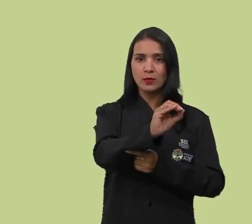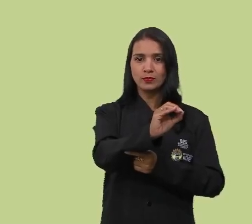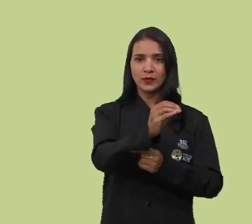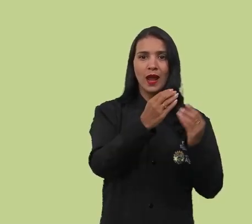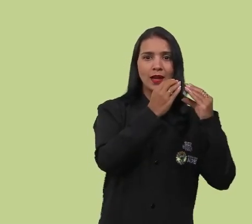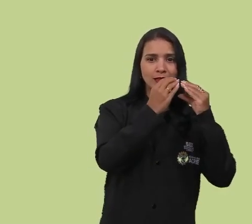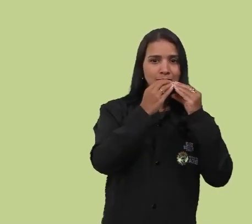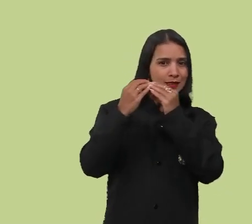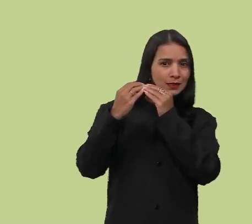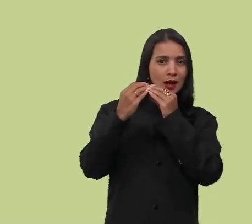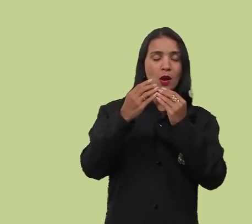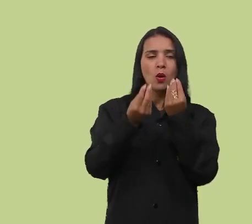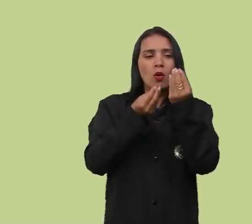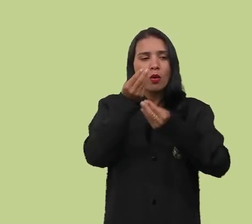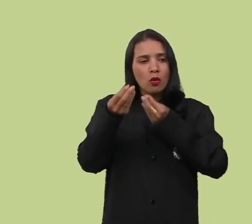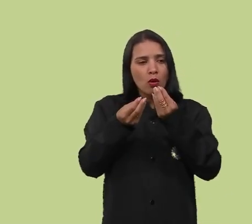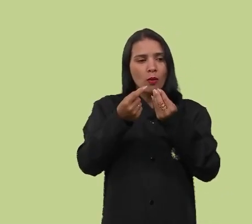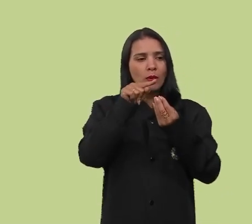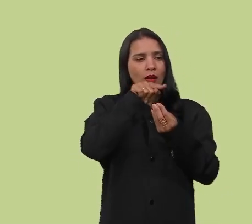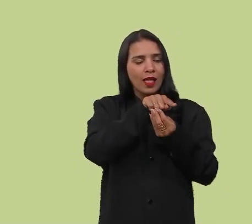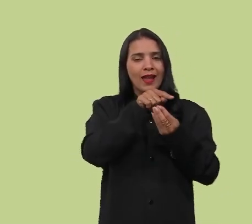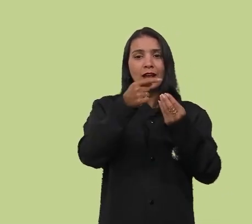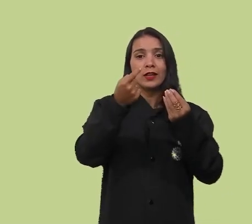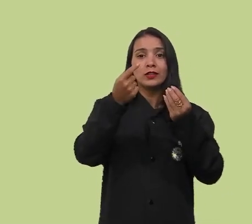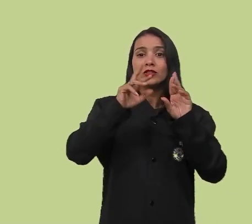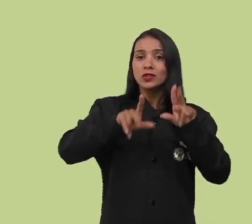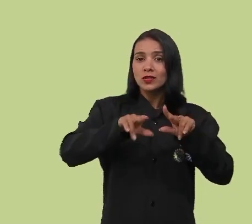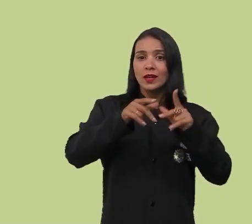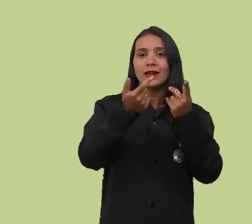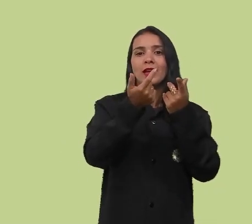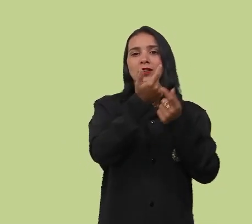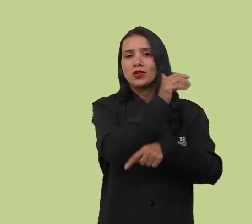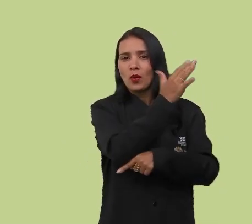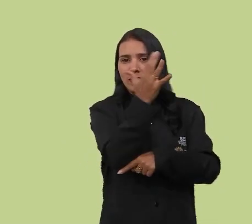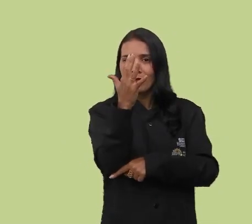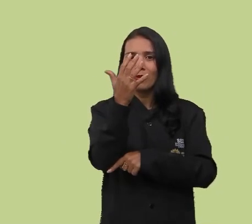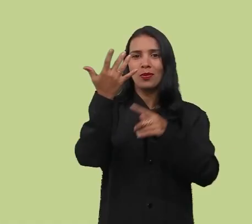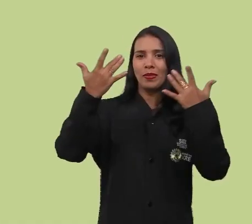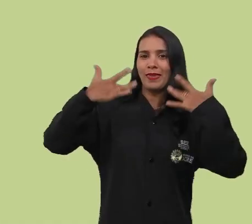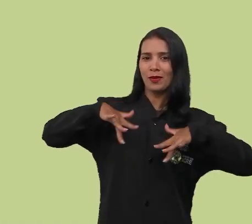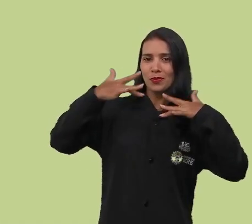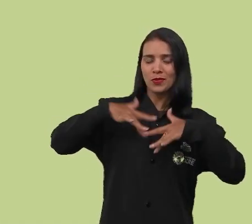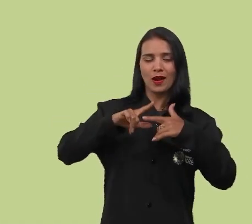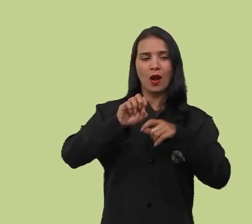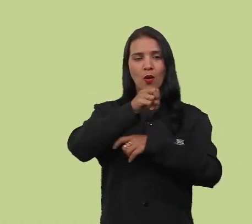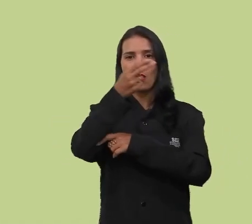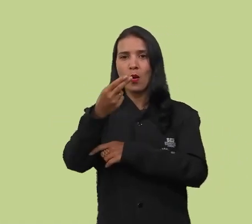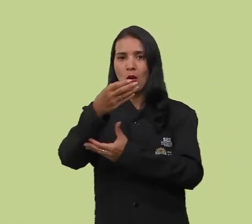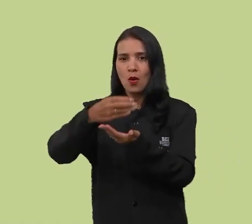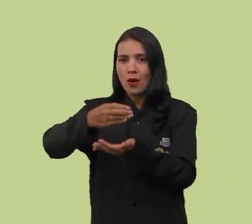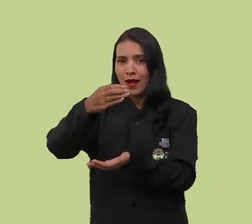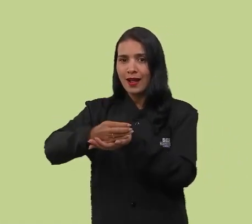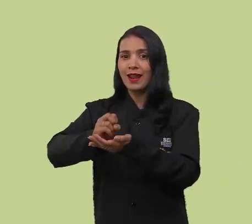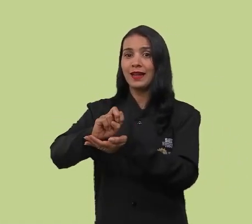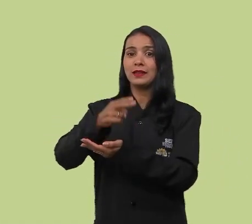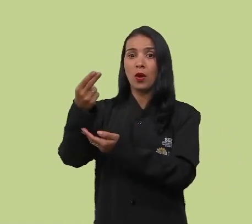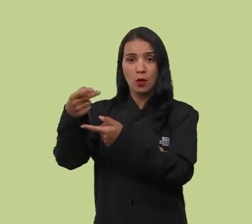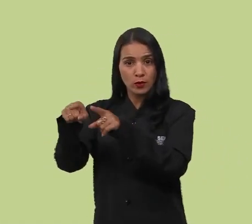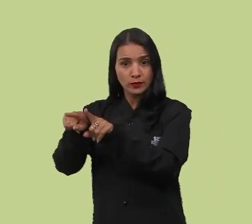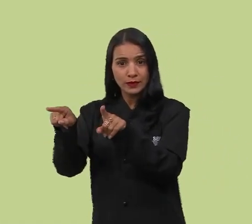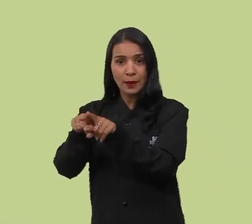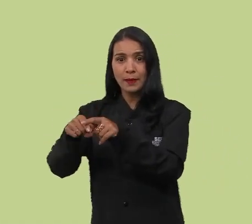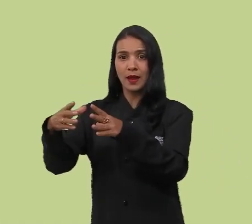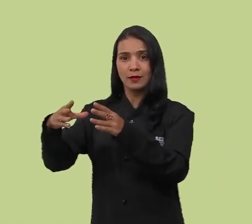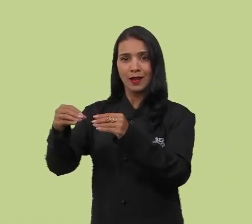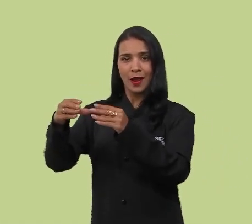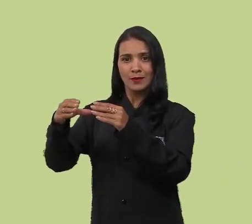gente tem mais ali a questão, né, dos conservantes, dos corantes, dos aromatizantes ali do que o milho